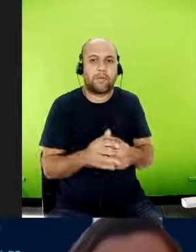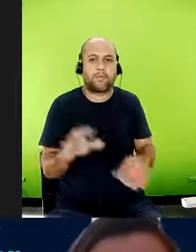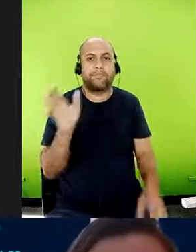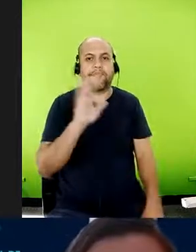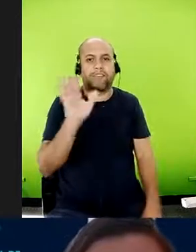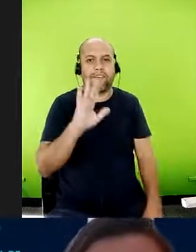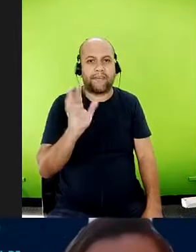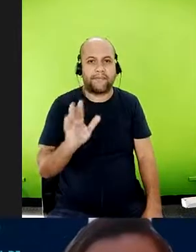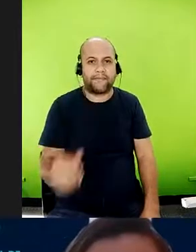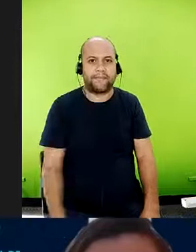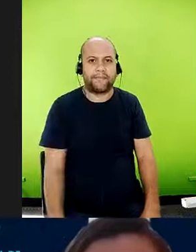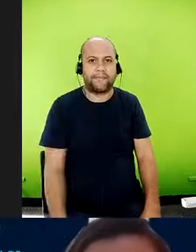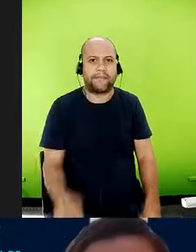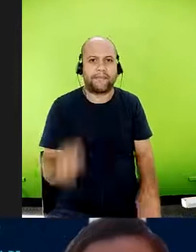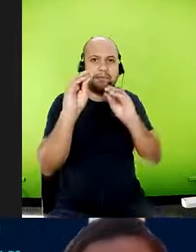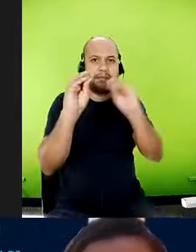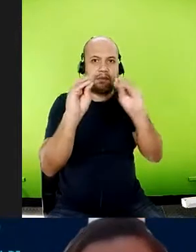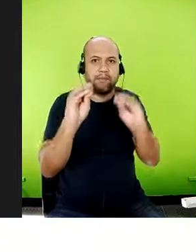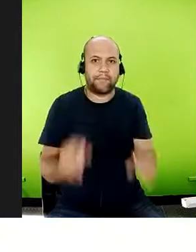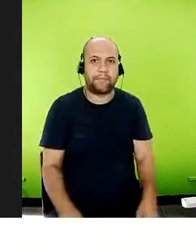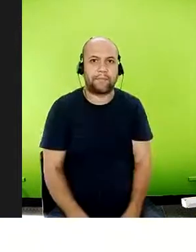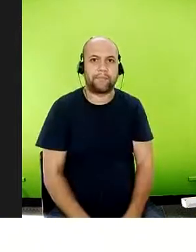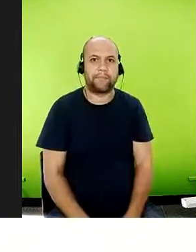gente saindo beijo imenso tchau